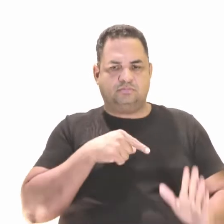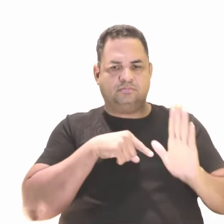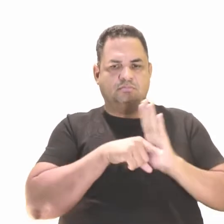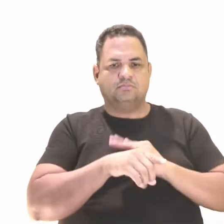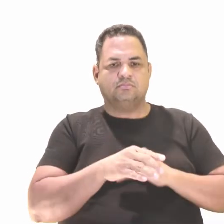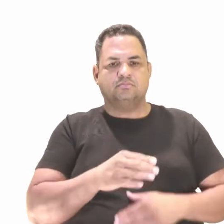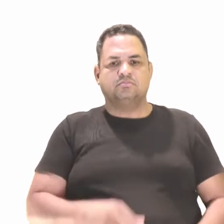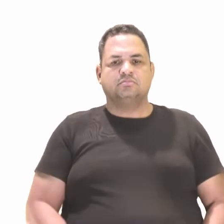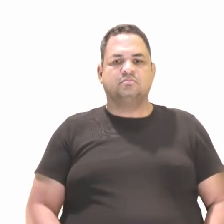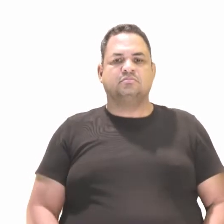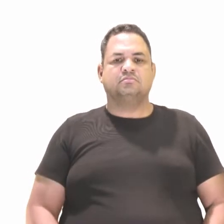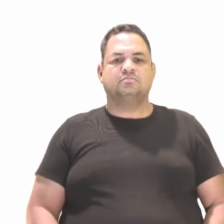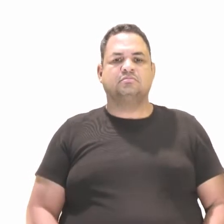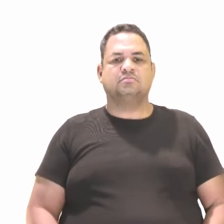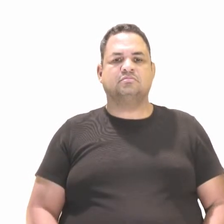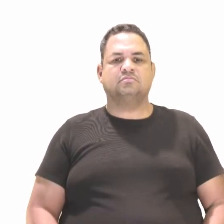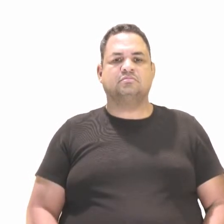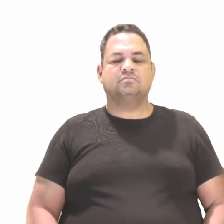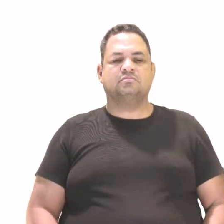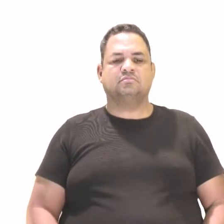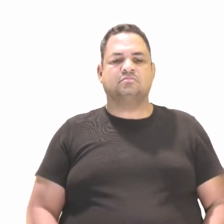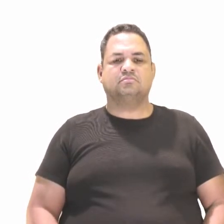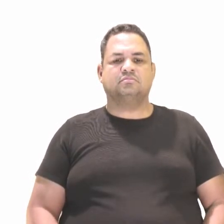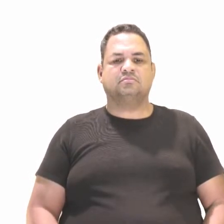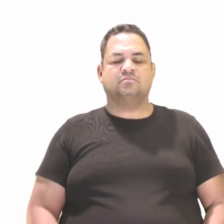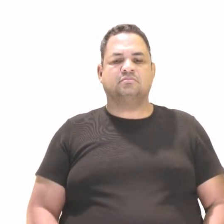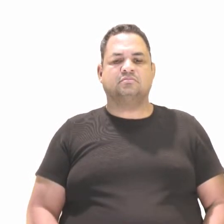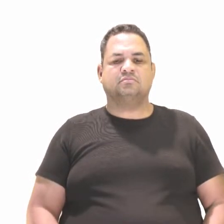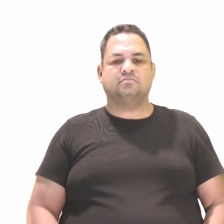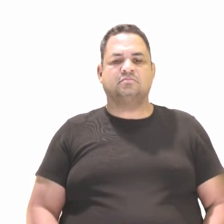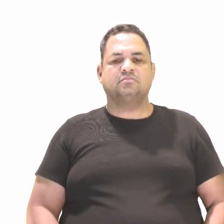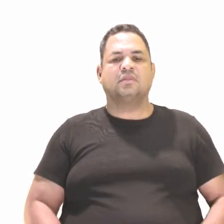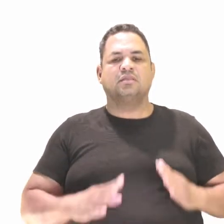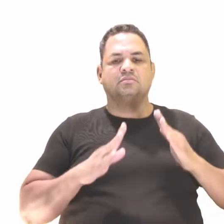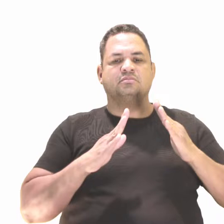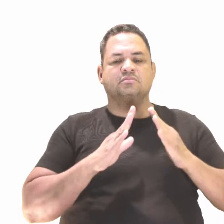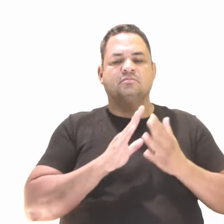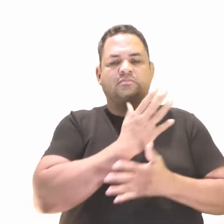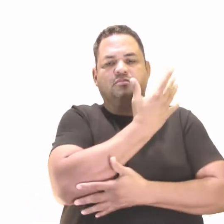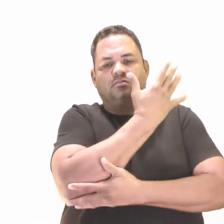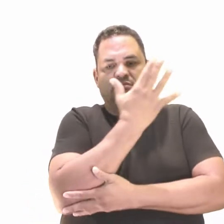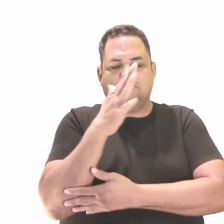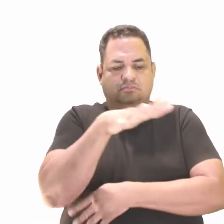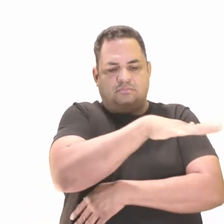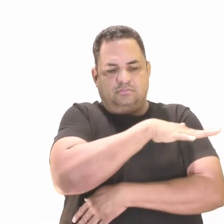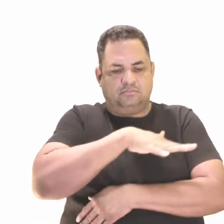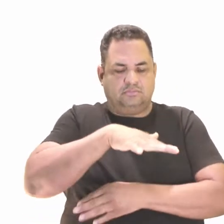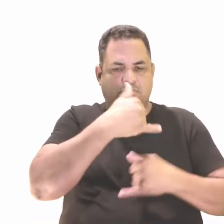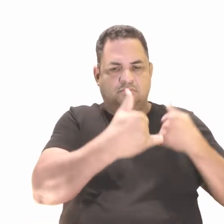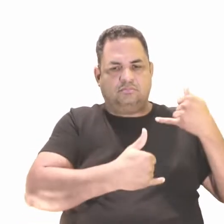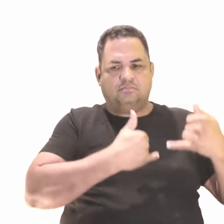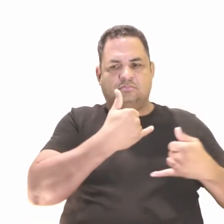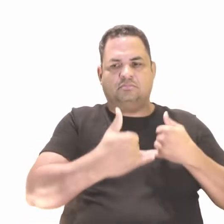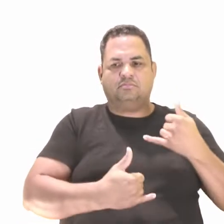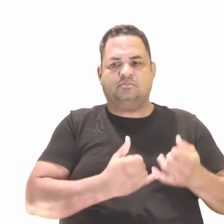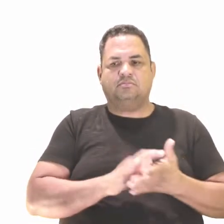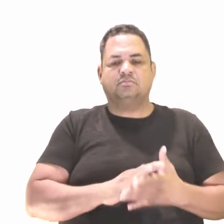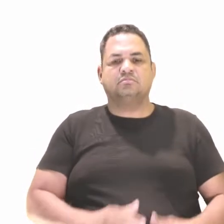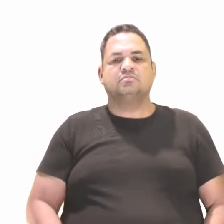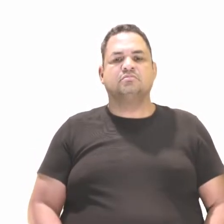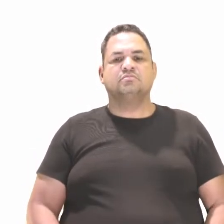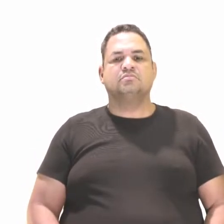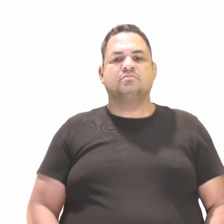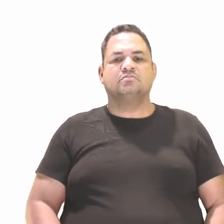o amusement park, para o parque de diversões? E o Joey responde, that would be nice.